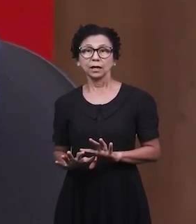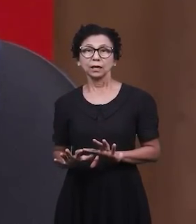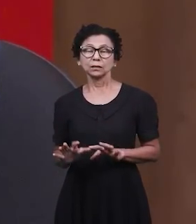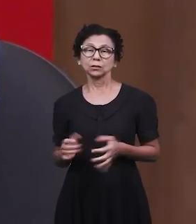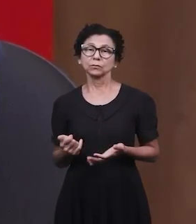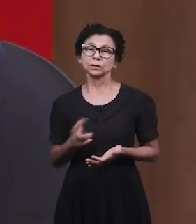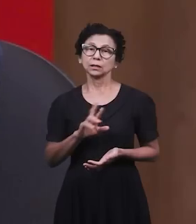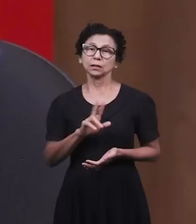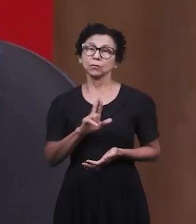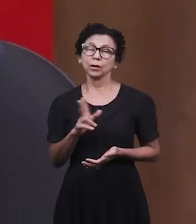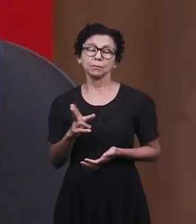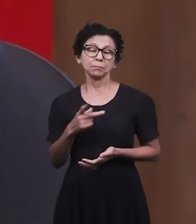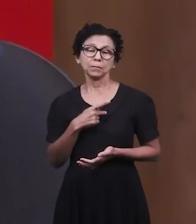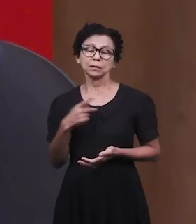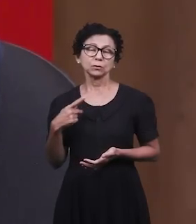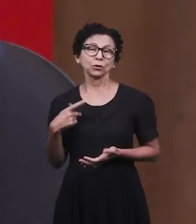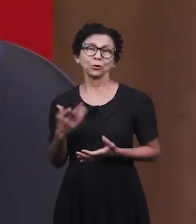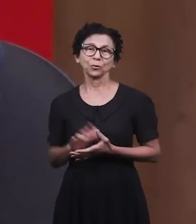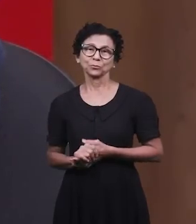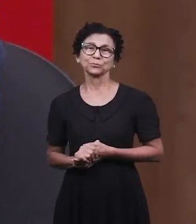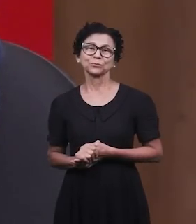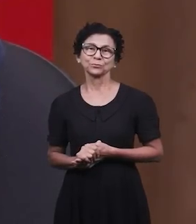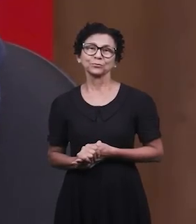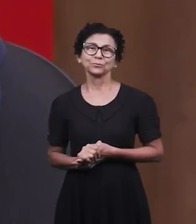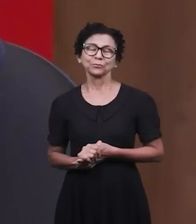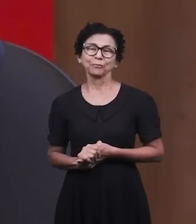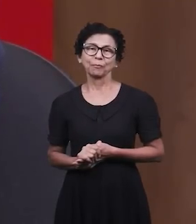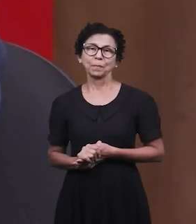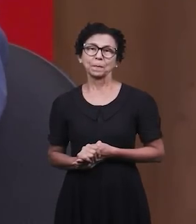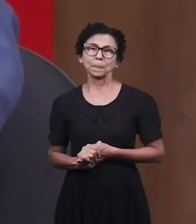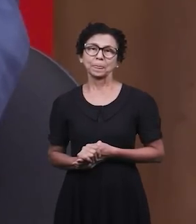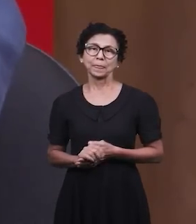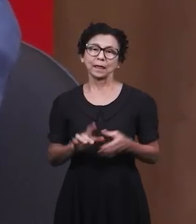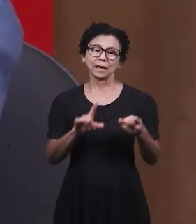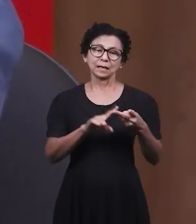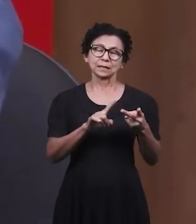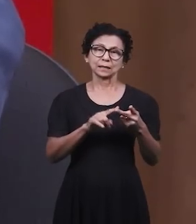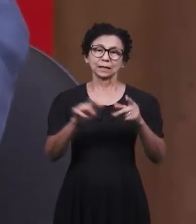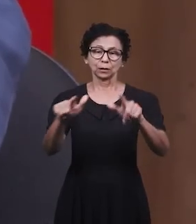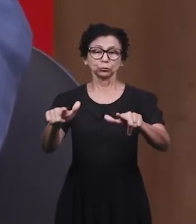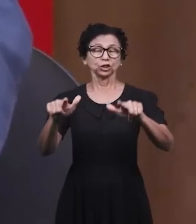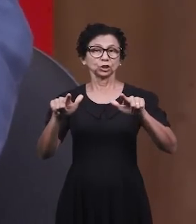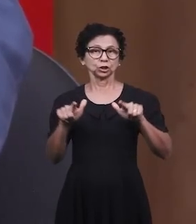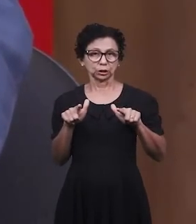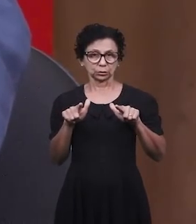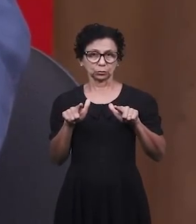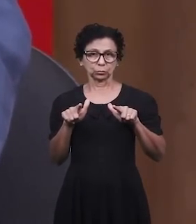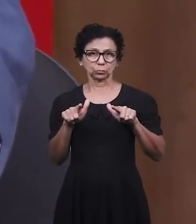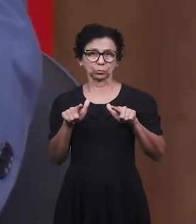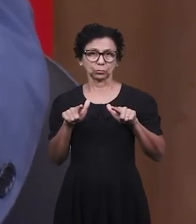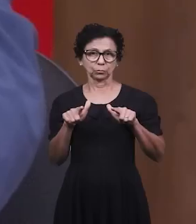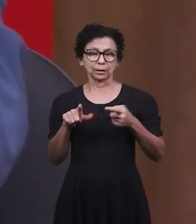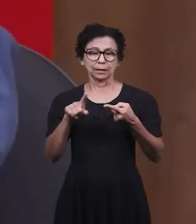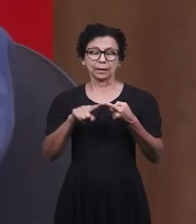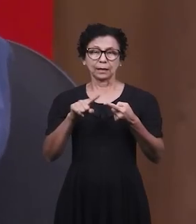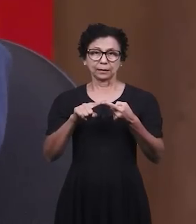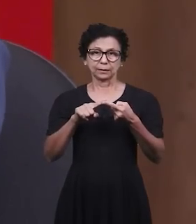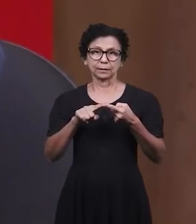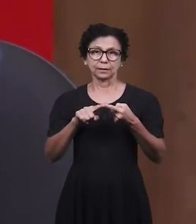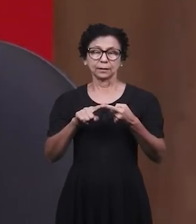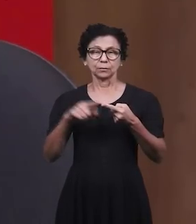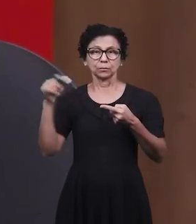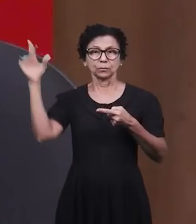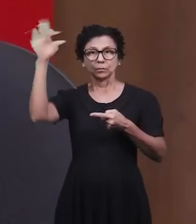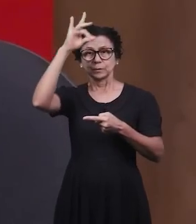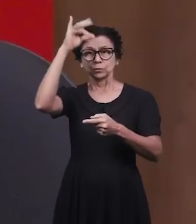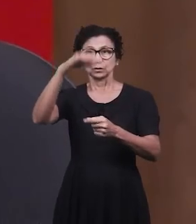você continuou porque você recebeu o título de um curso que você fez. Aqui não, aqui é uma função dada pelo Espírito Santo. É isso que as